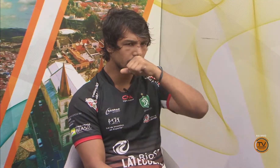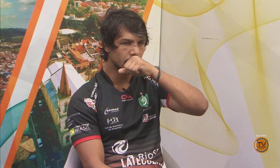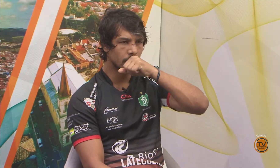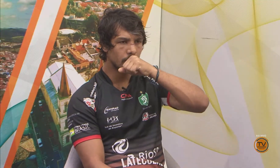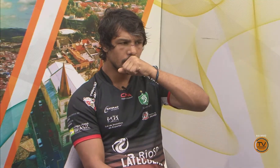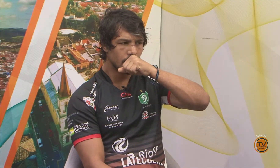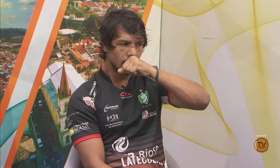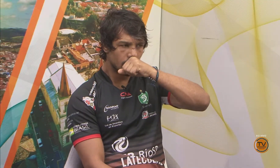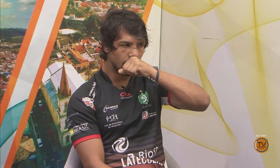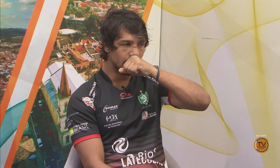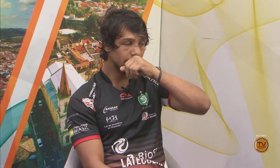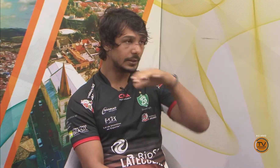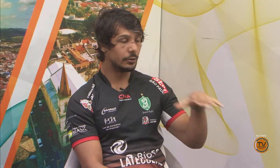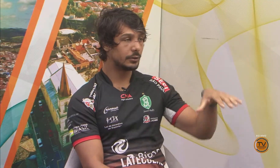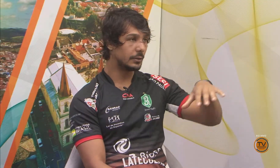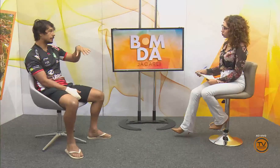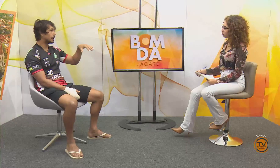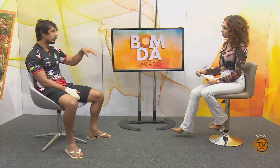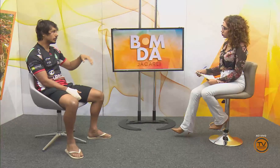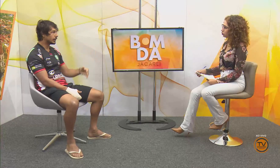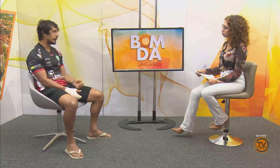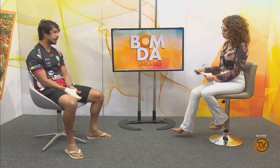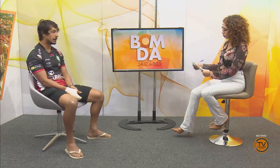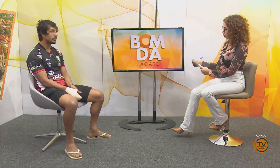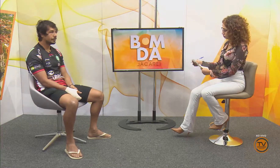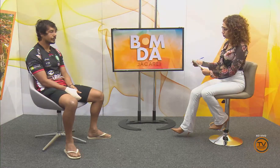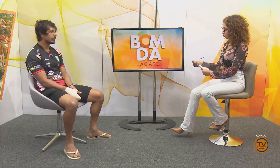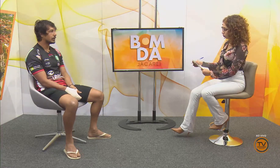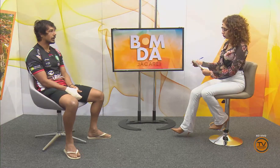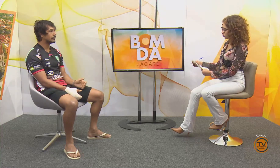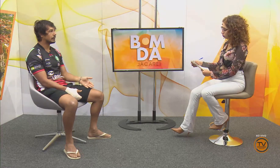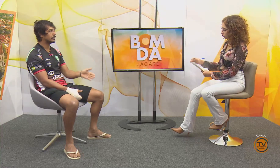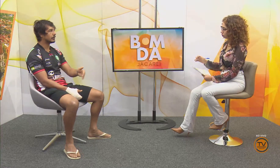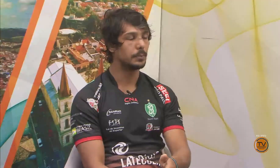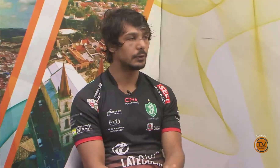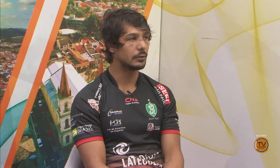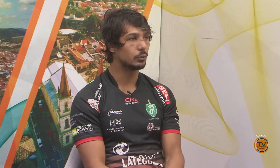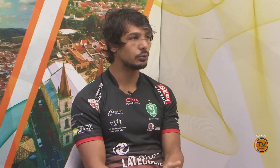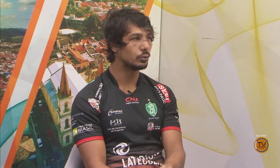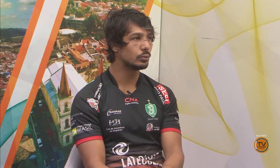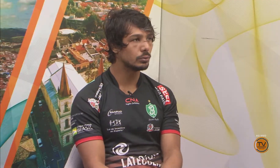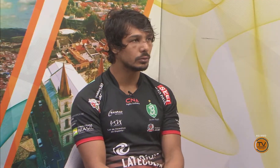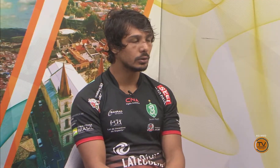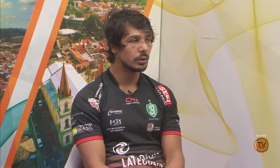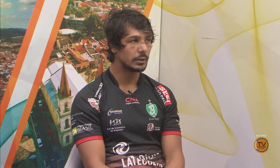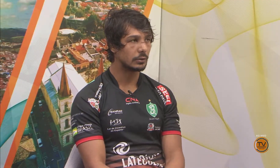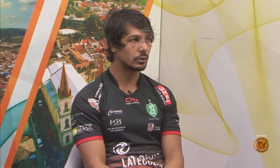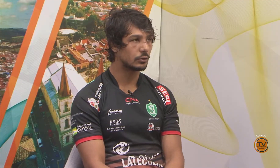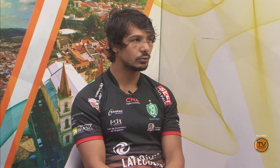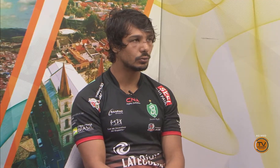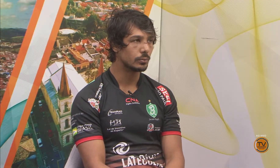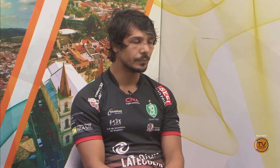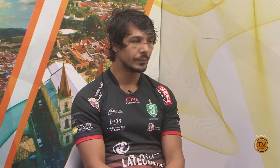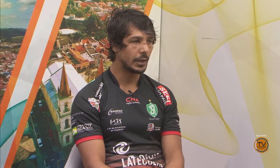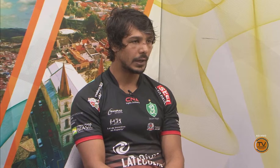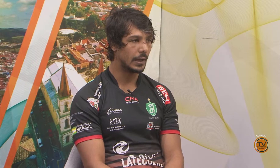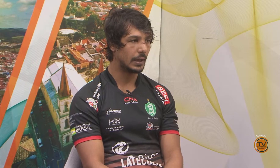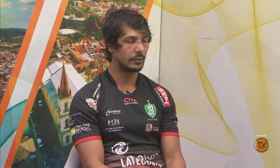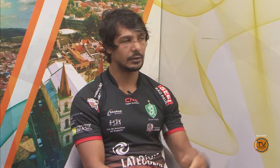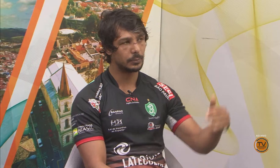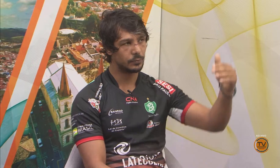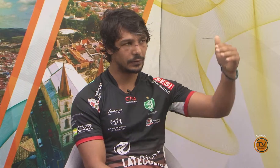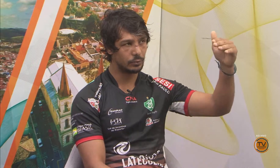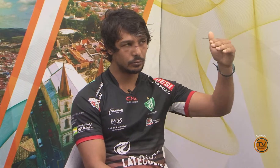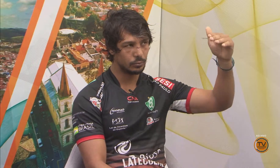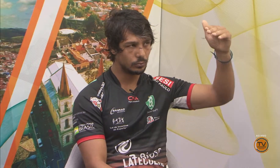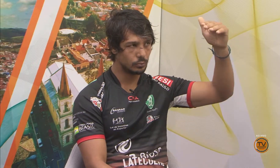Paulo, interior de São Paulo e capital, e aí 6 equipes que são do Sul, da Zona Sul.